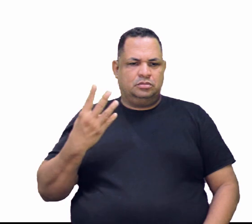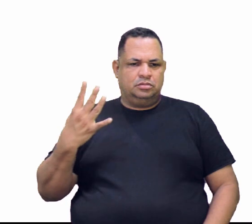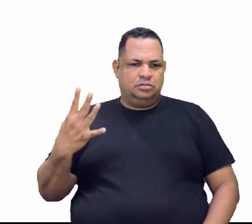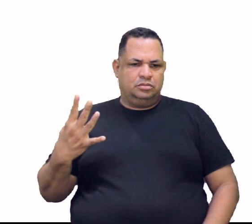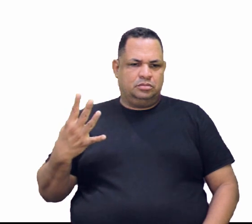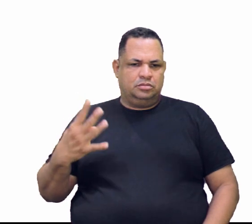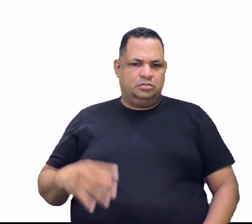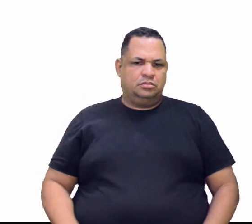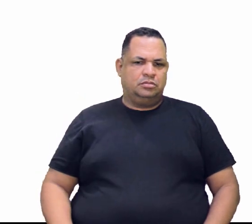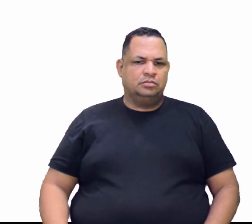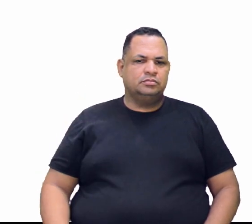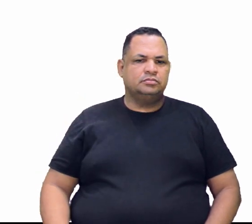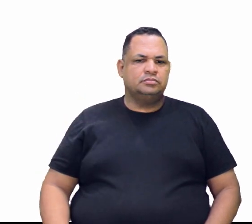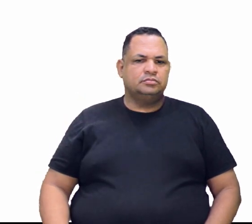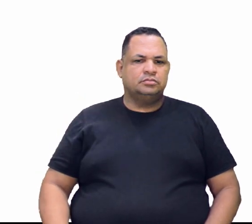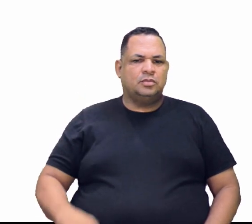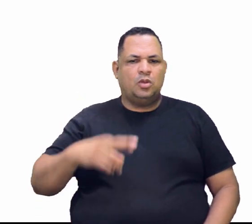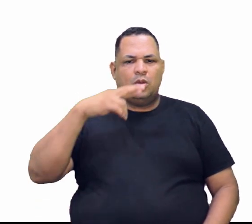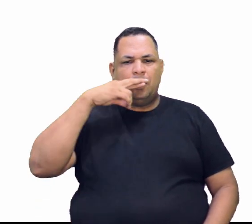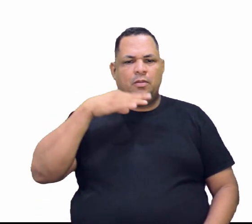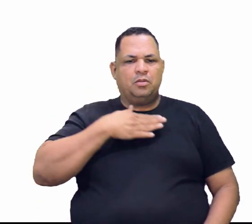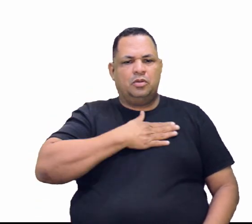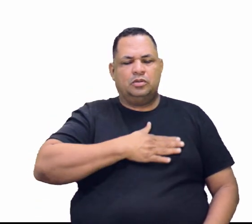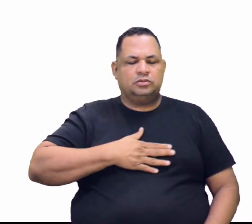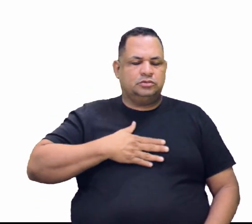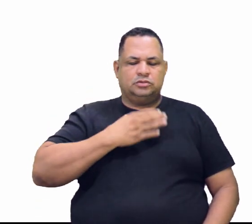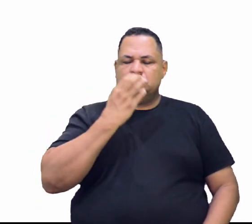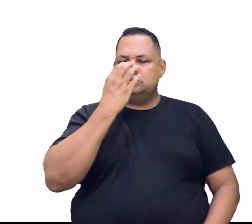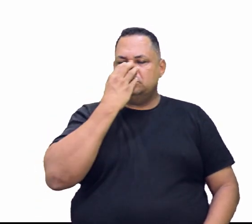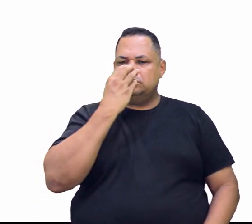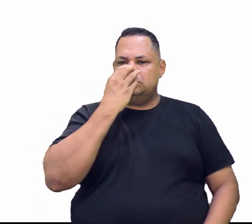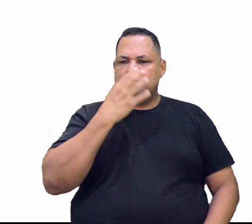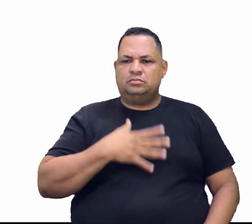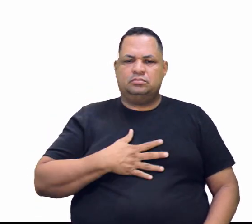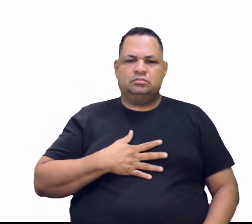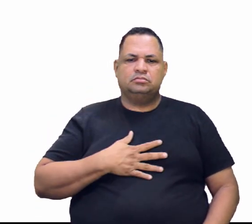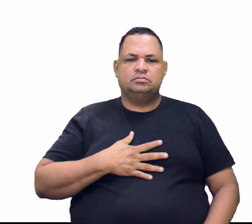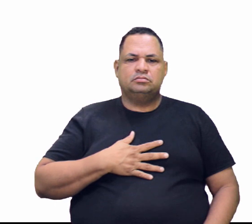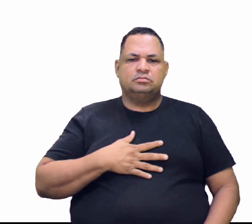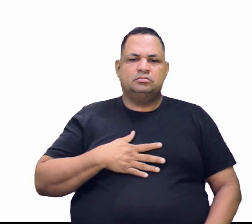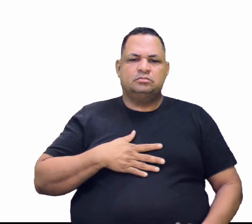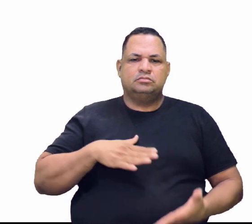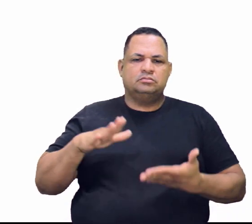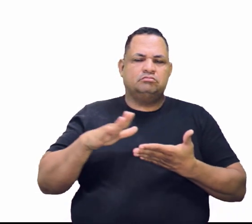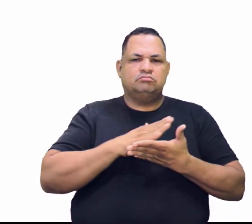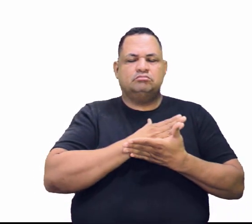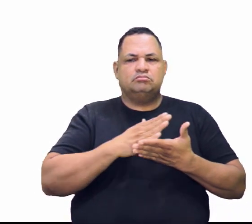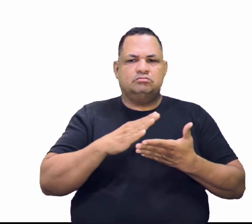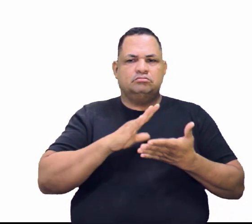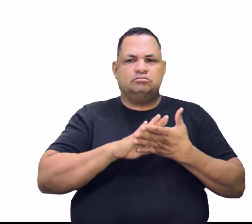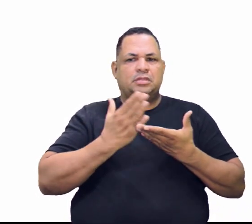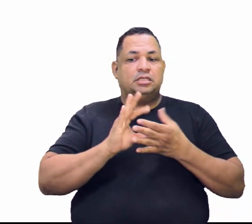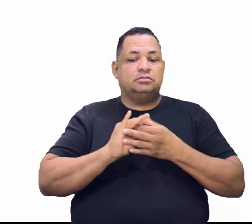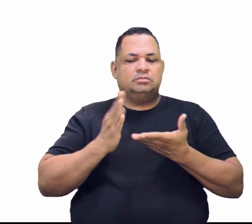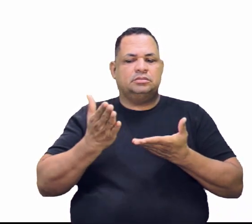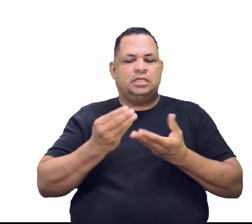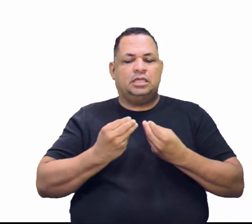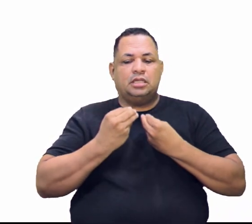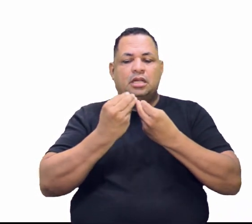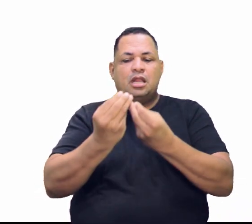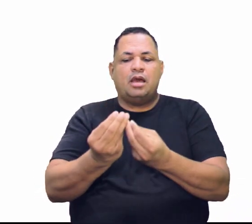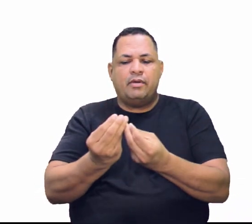3, 4. Rondon gostava dos seus cães. Muitas vezes o Rondon, ele deixava de se alimentar